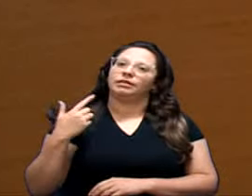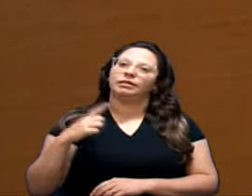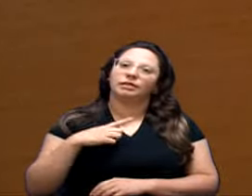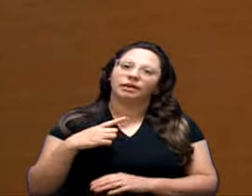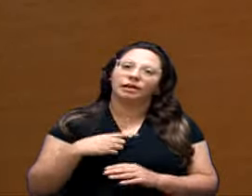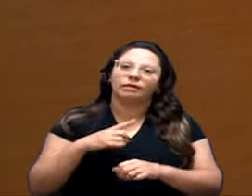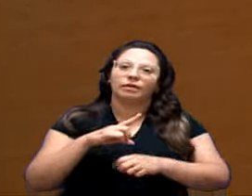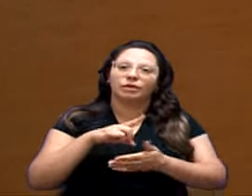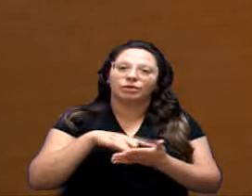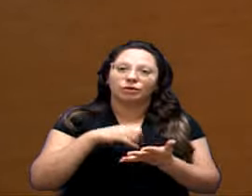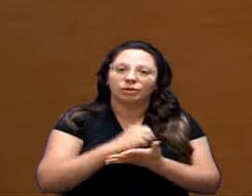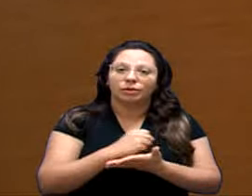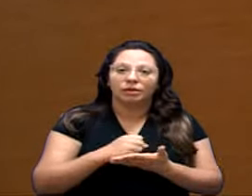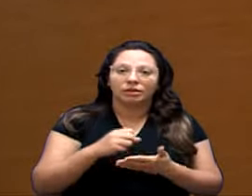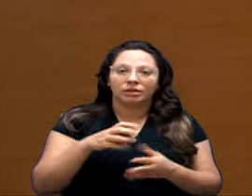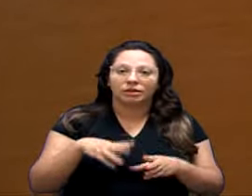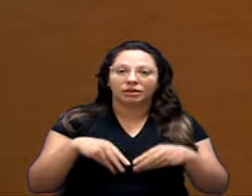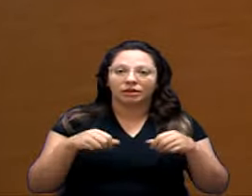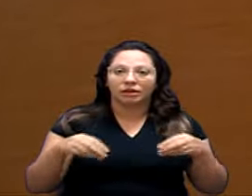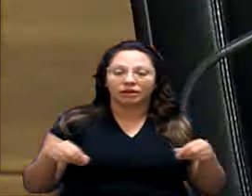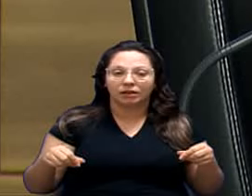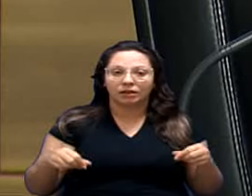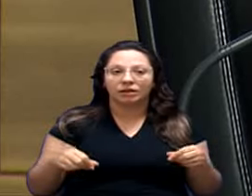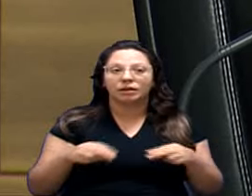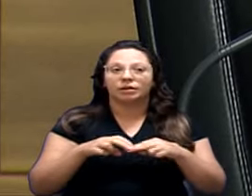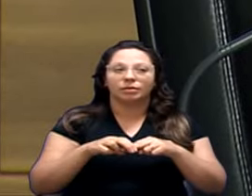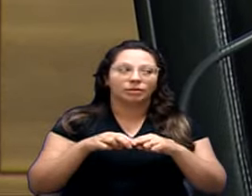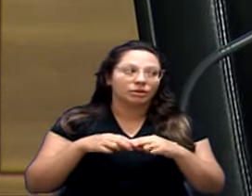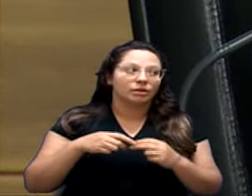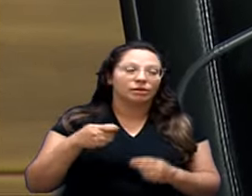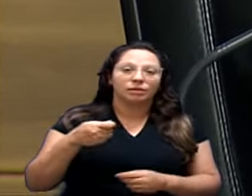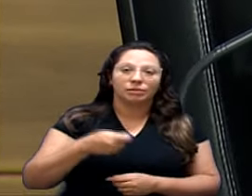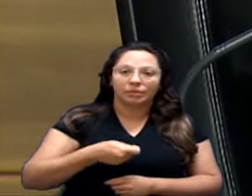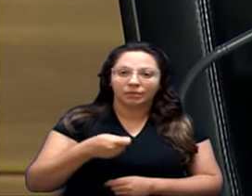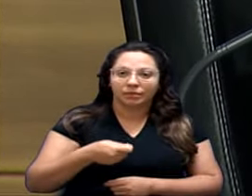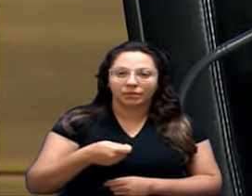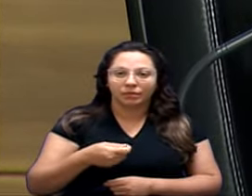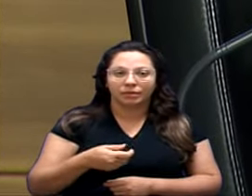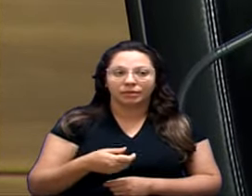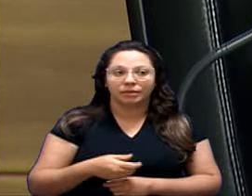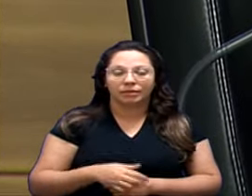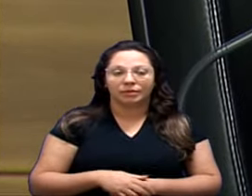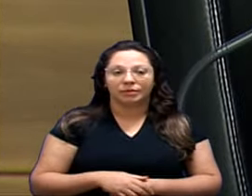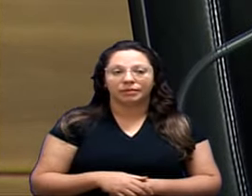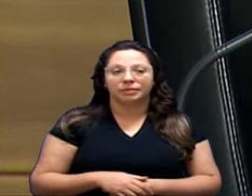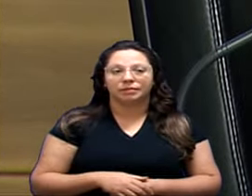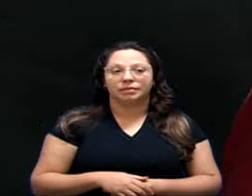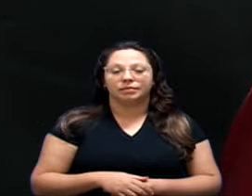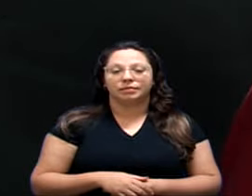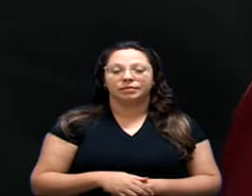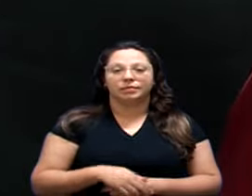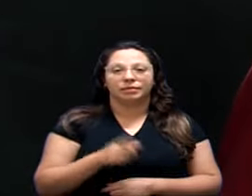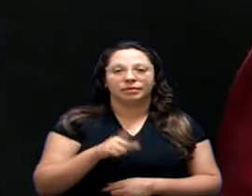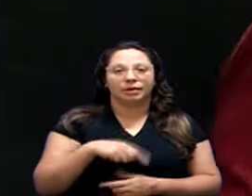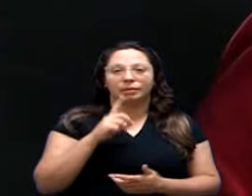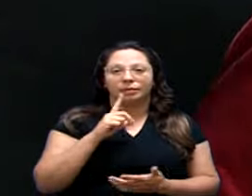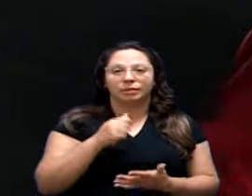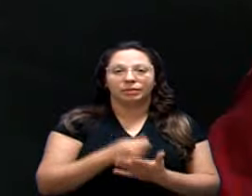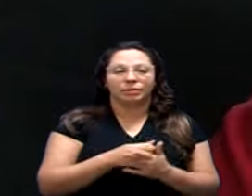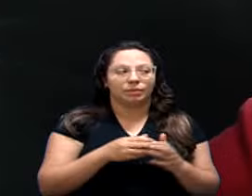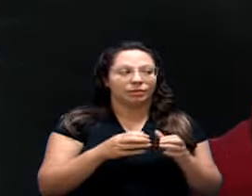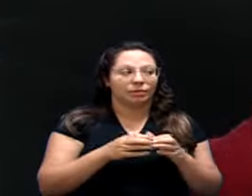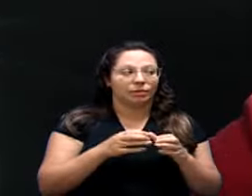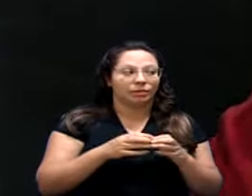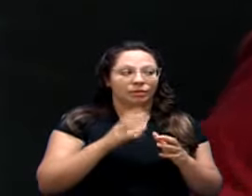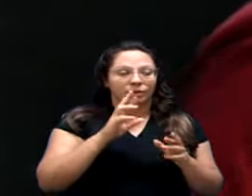terra isso sim e por isso tá sendo punido por isso aí é uma decisão dos órgãos competentes que vão trabalhar